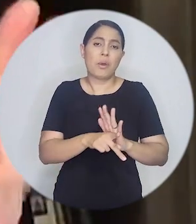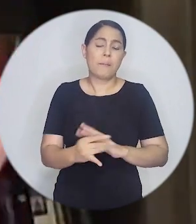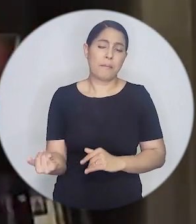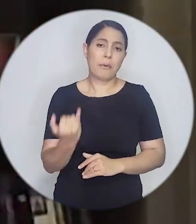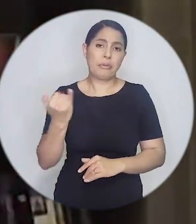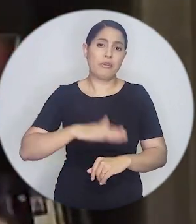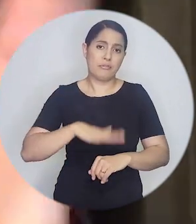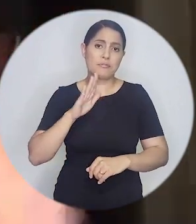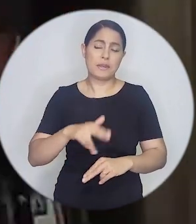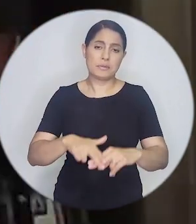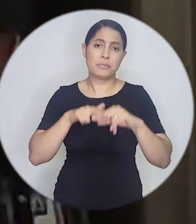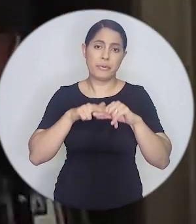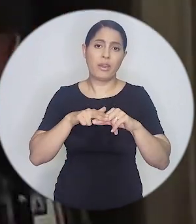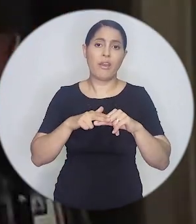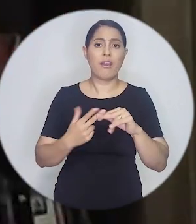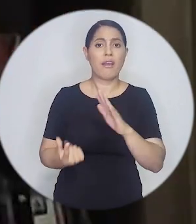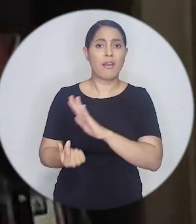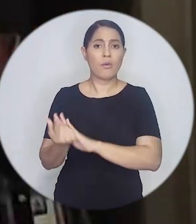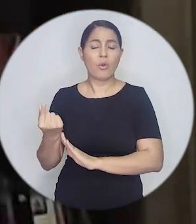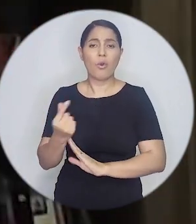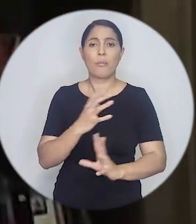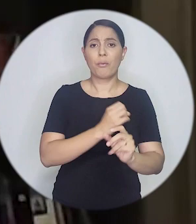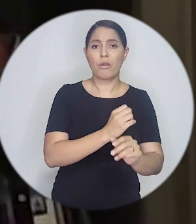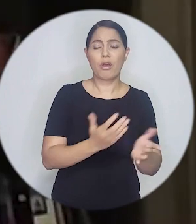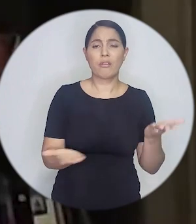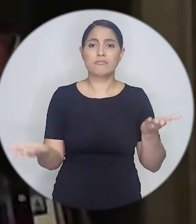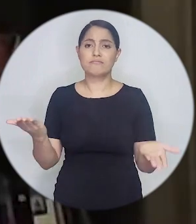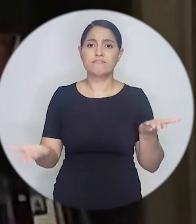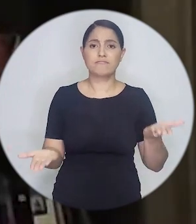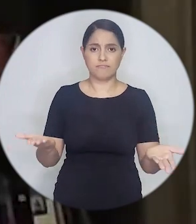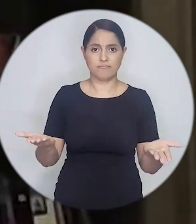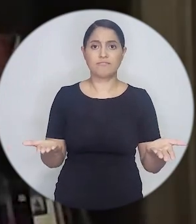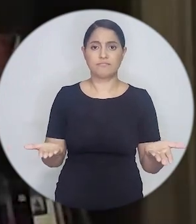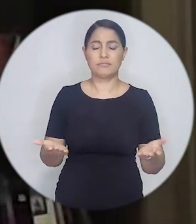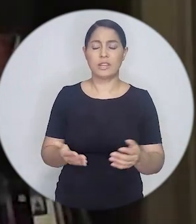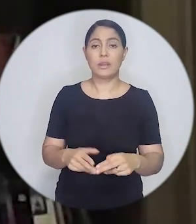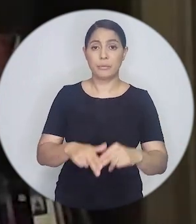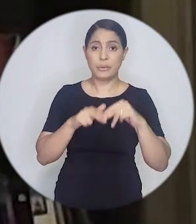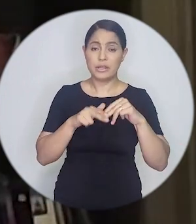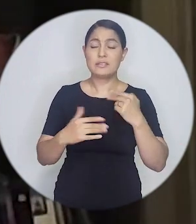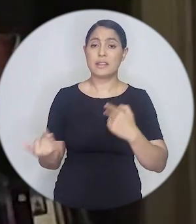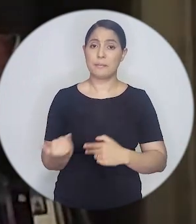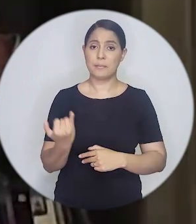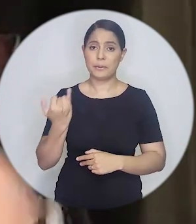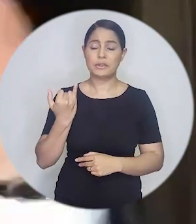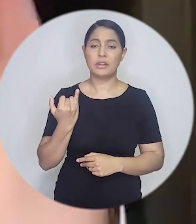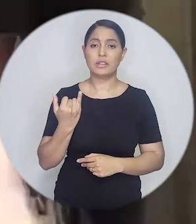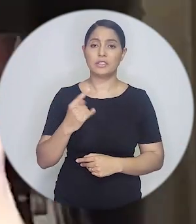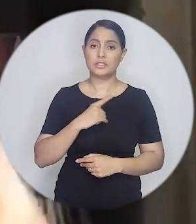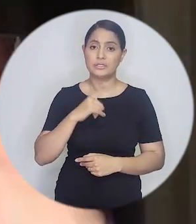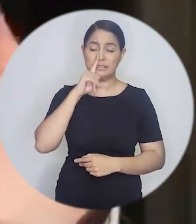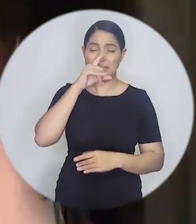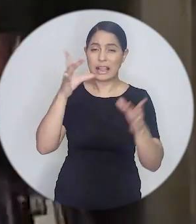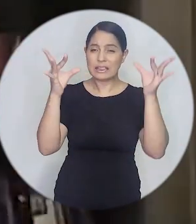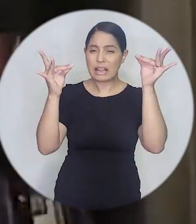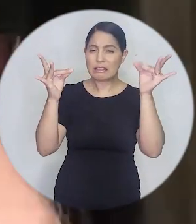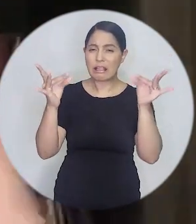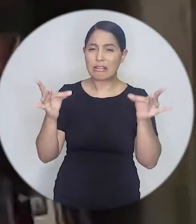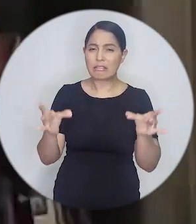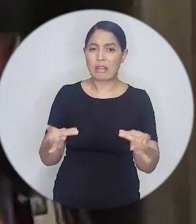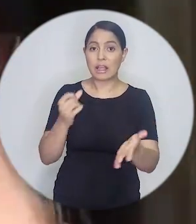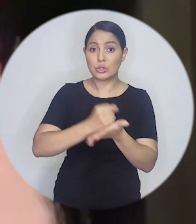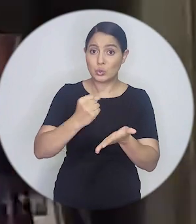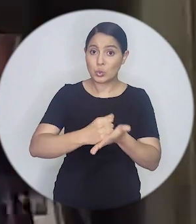o elemento mais importante da equação econômico-financeira, né? E, portanto, se ter uma matriz de